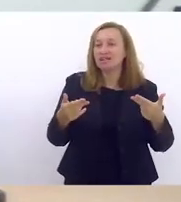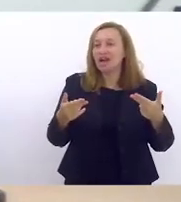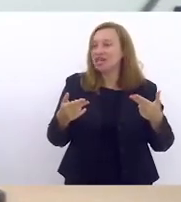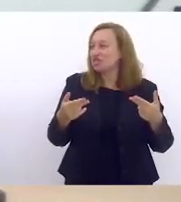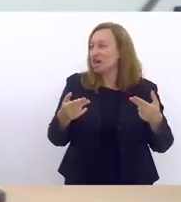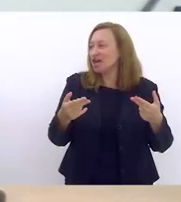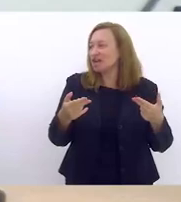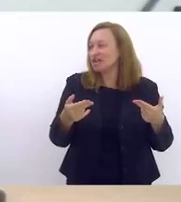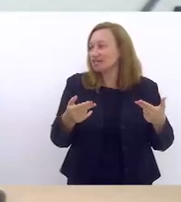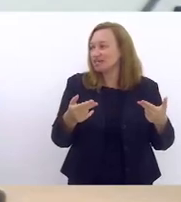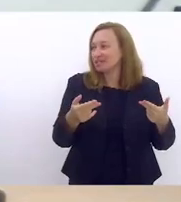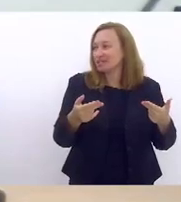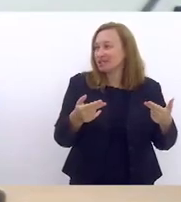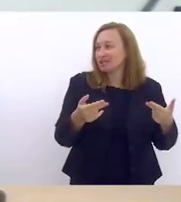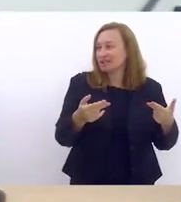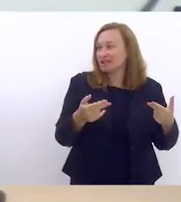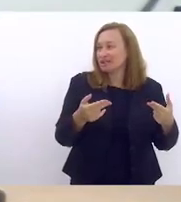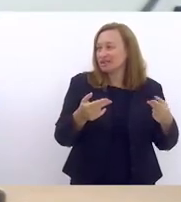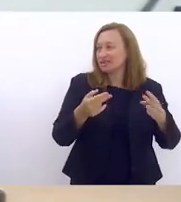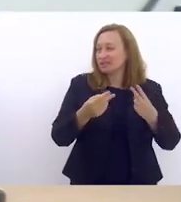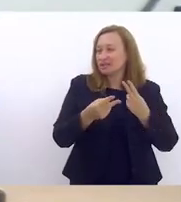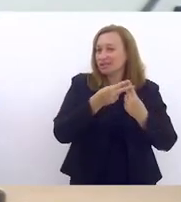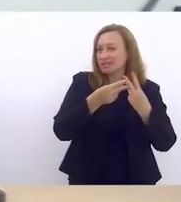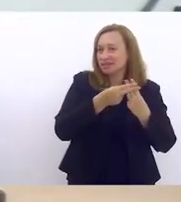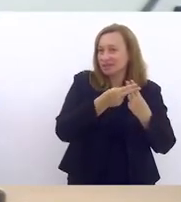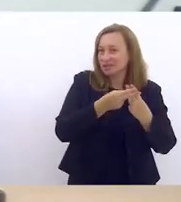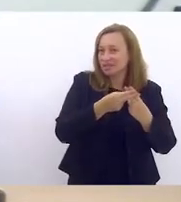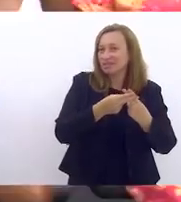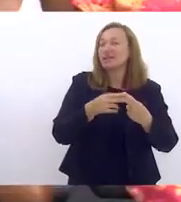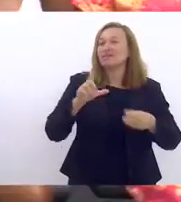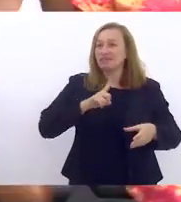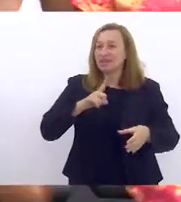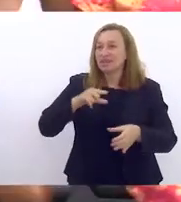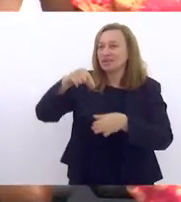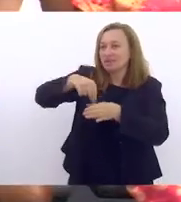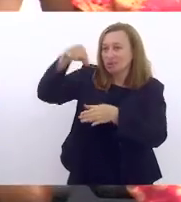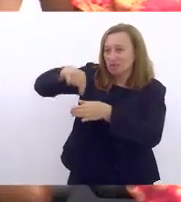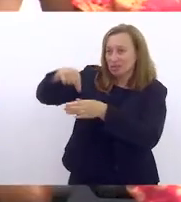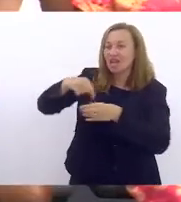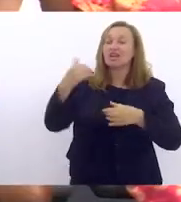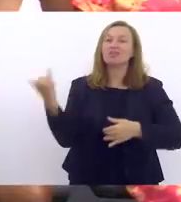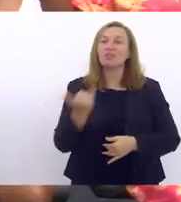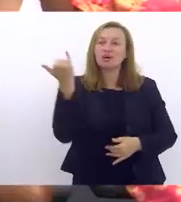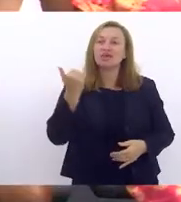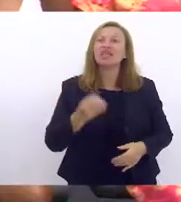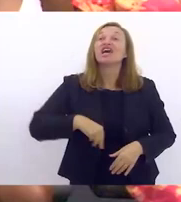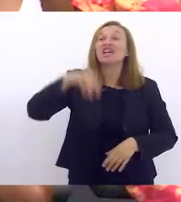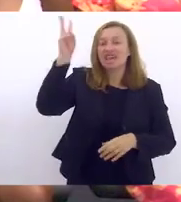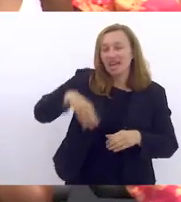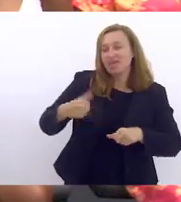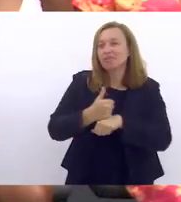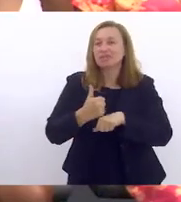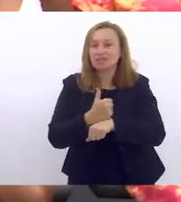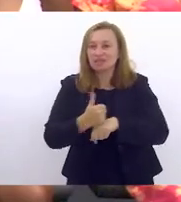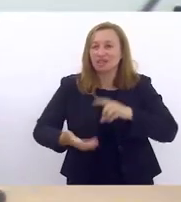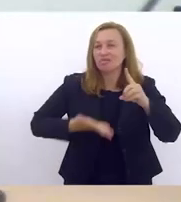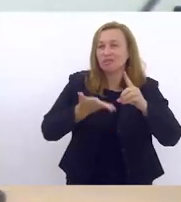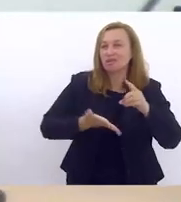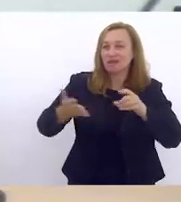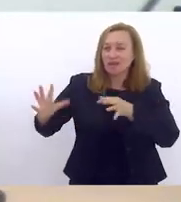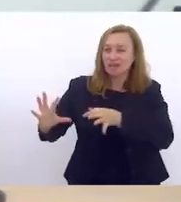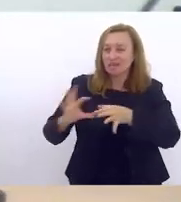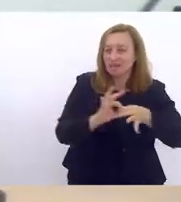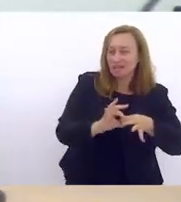quem é profissional doula vai poder participar e concorrer a um sorteio bem legal que vai estar rolando. E quem é também profissional doula associada, amanhã na festa vai ter